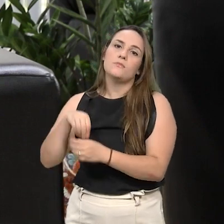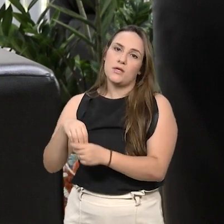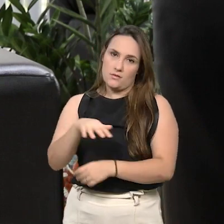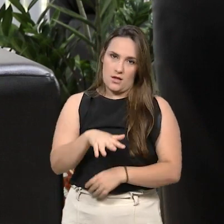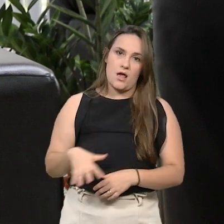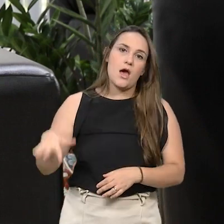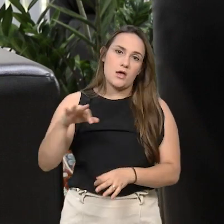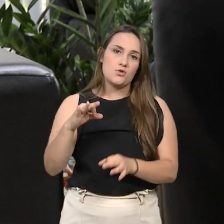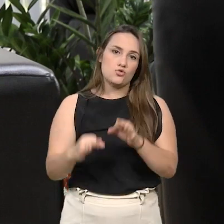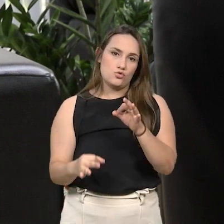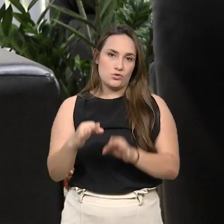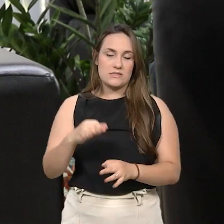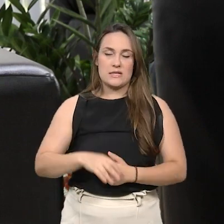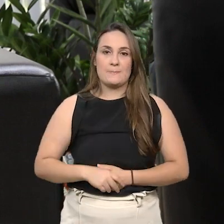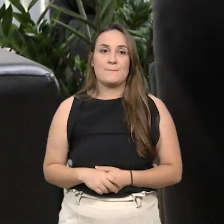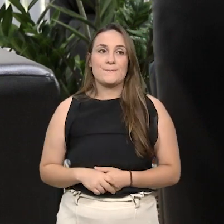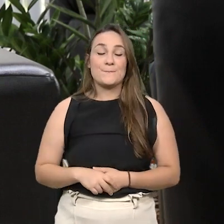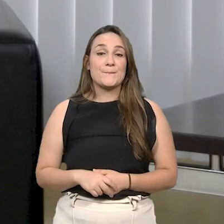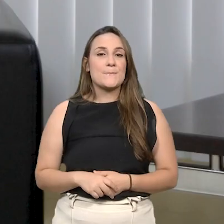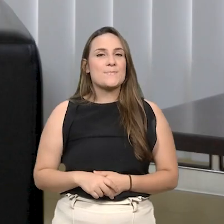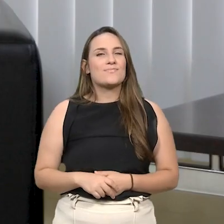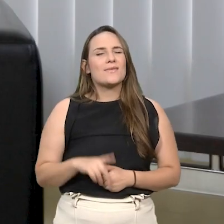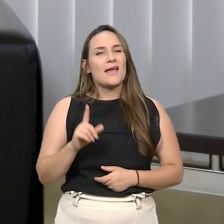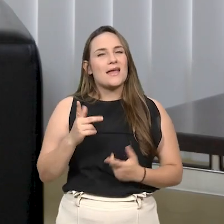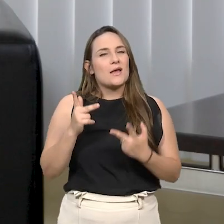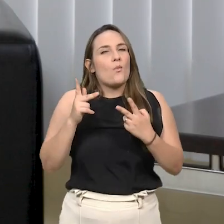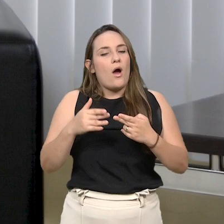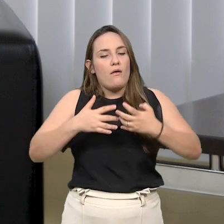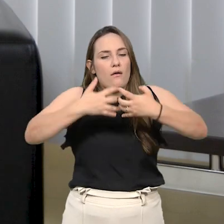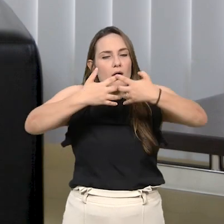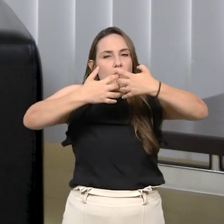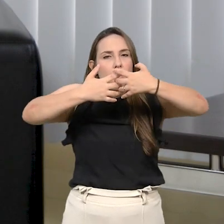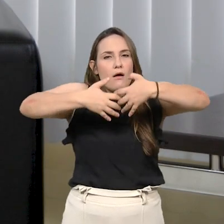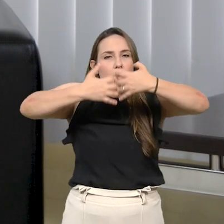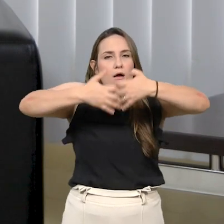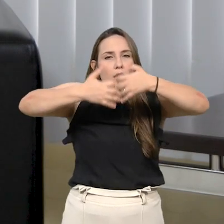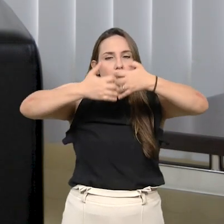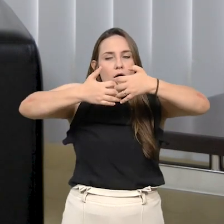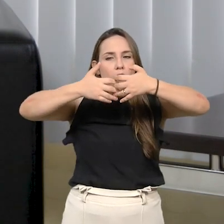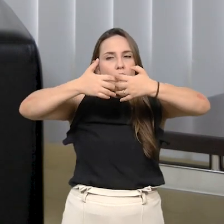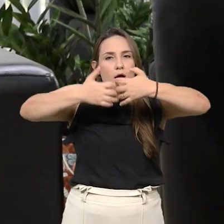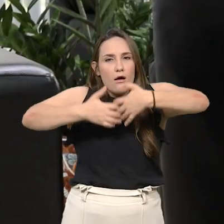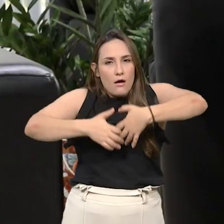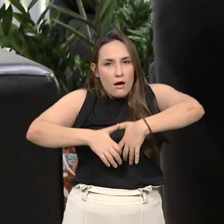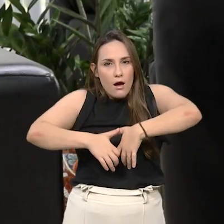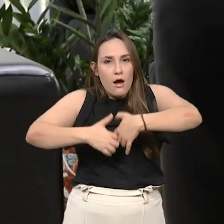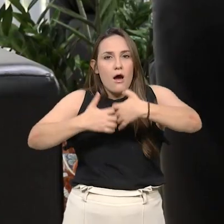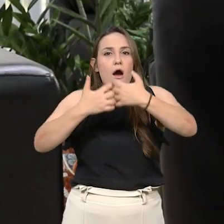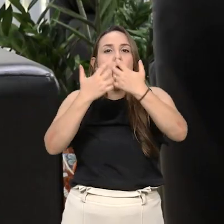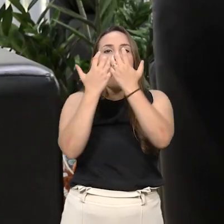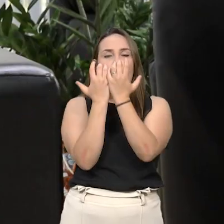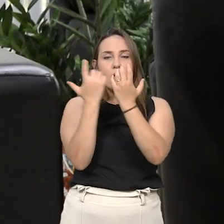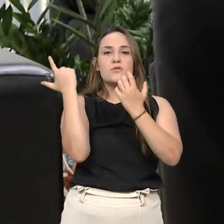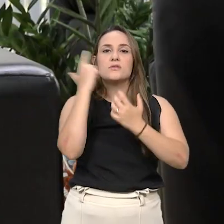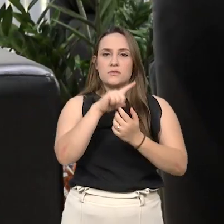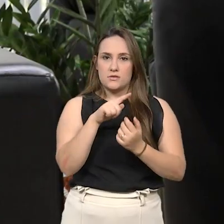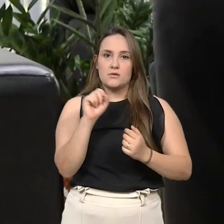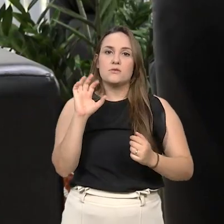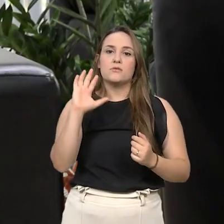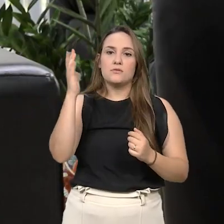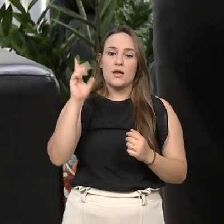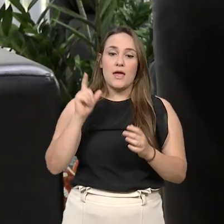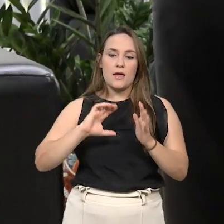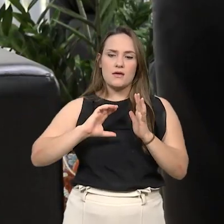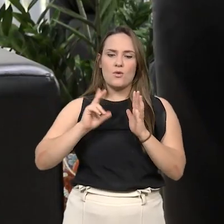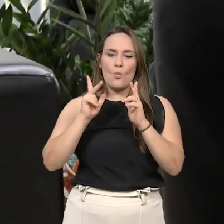do universo do judiciário. É uma engrenagem aí para agilizar esses serviços, né? Isso mesmo. A CPE, na verdade, é